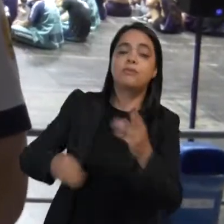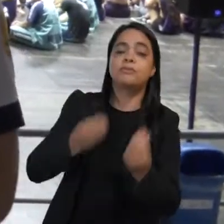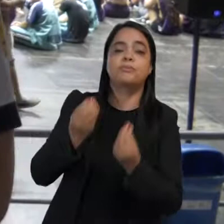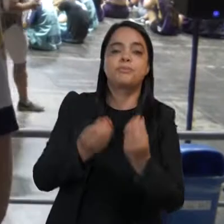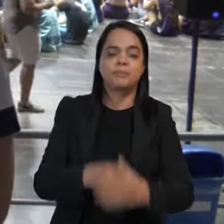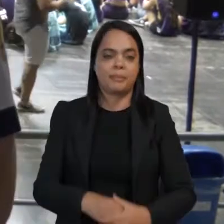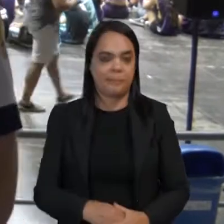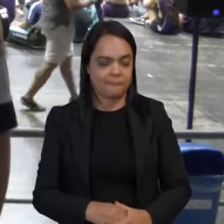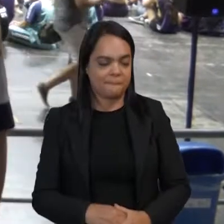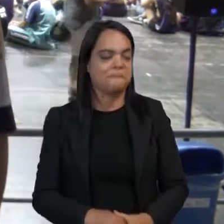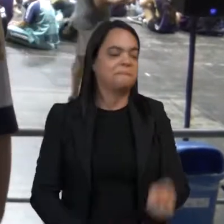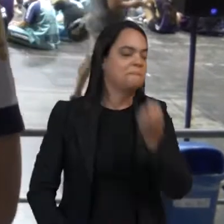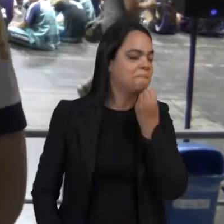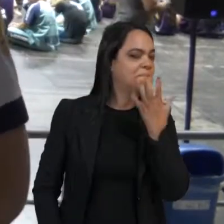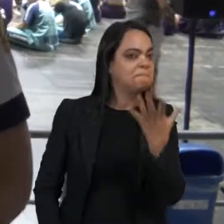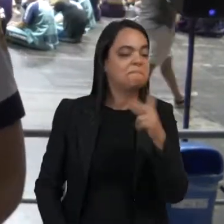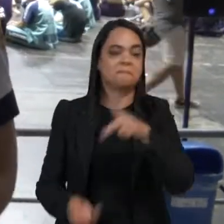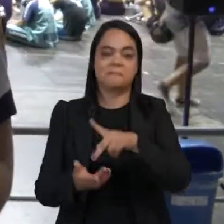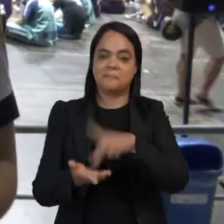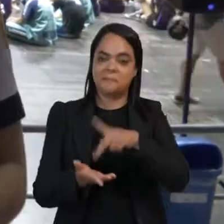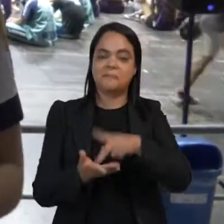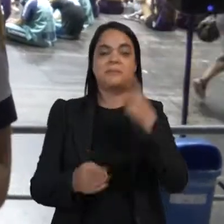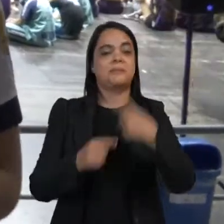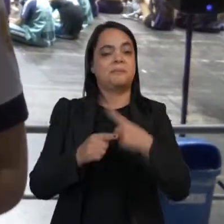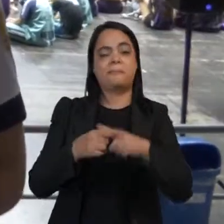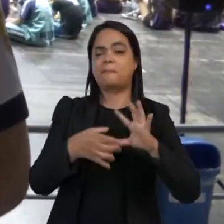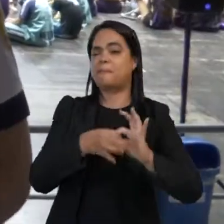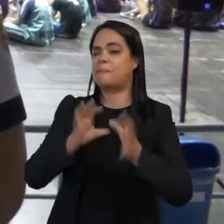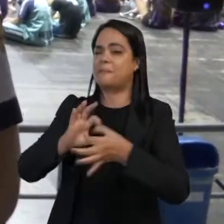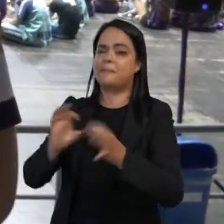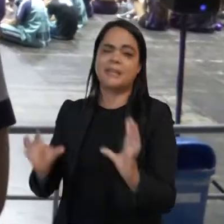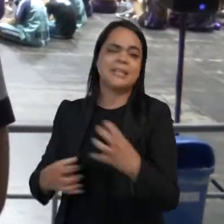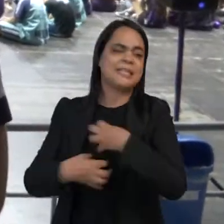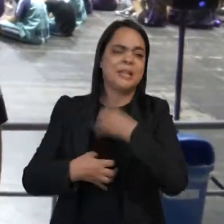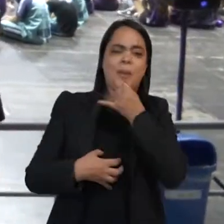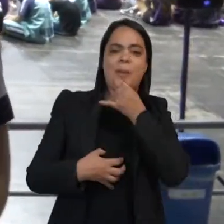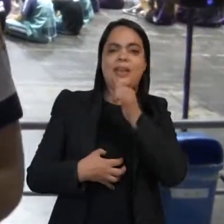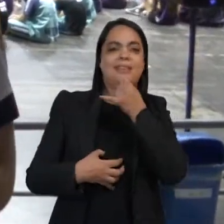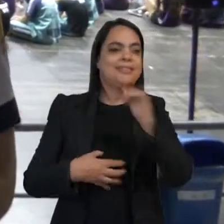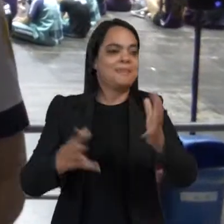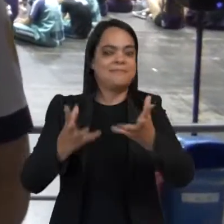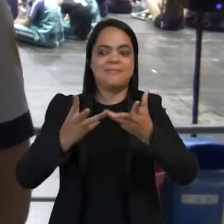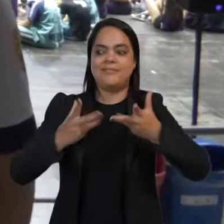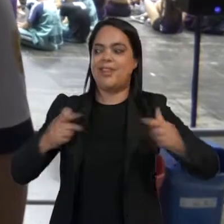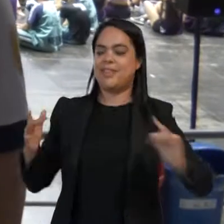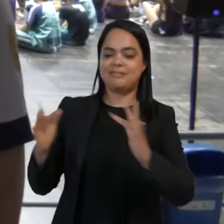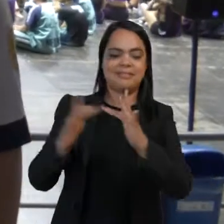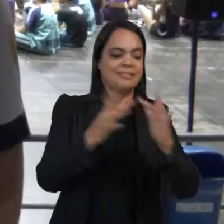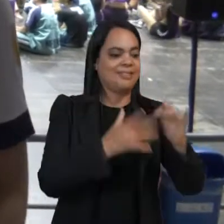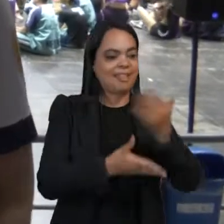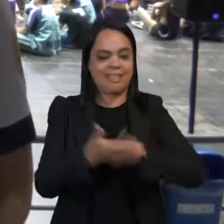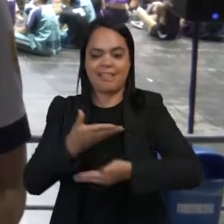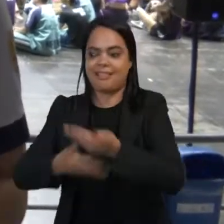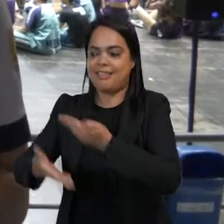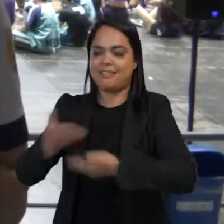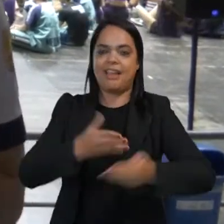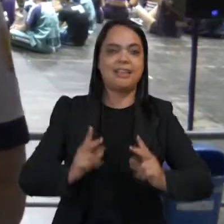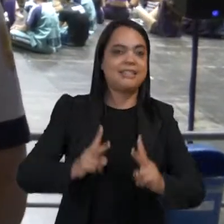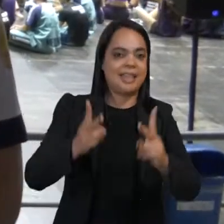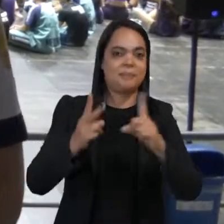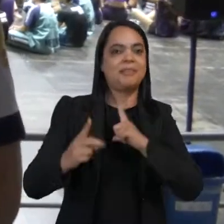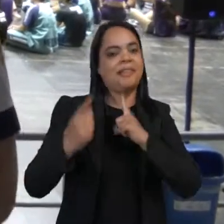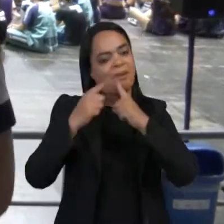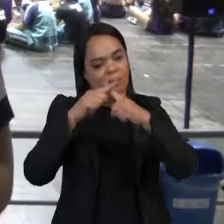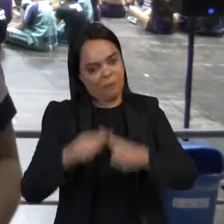esse ano? Muito boas, porque a Olimpíada é sempre uma energia maravilhosa, é uma integração gigante. Todo mundo aqui, é sempre